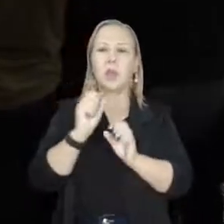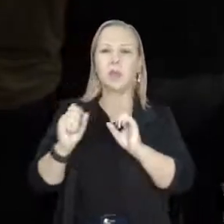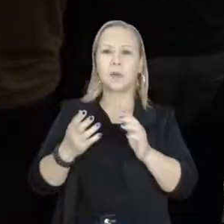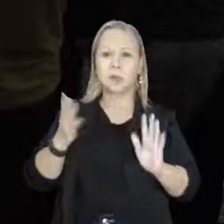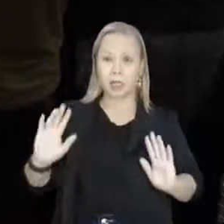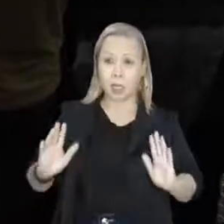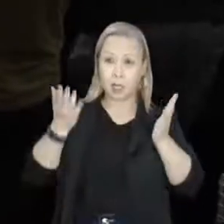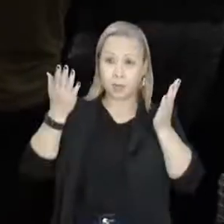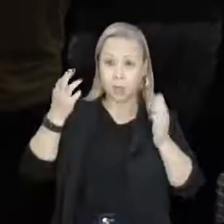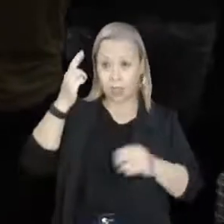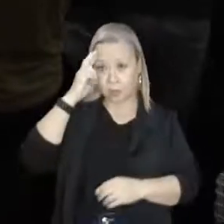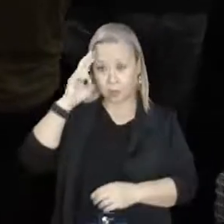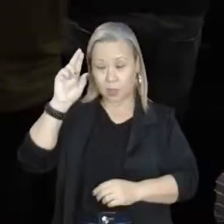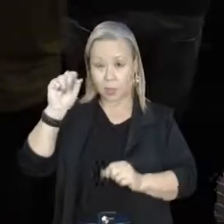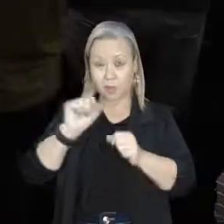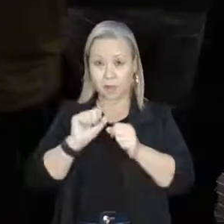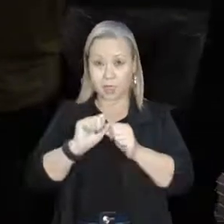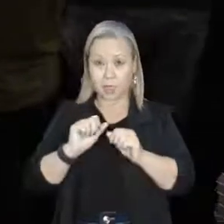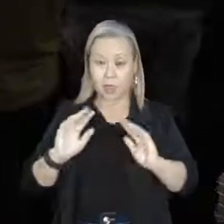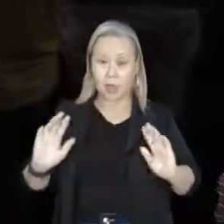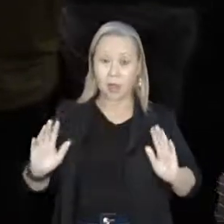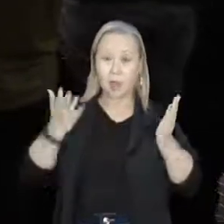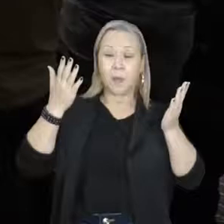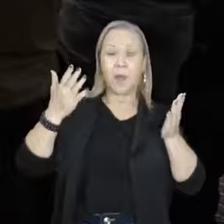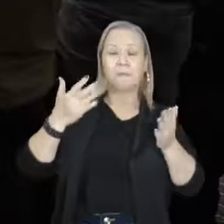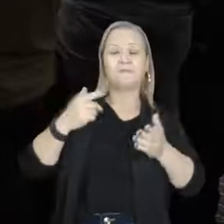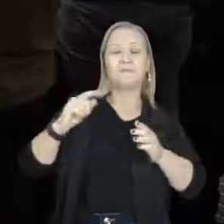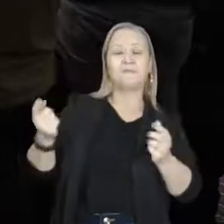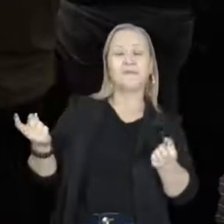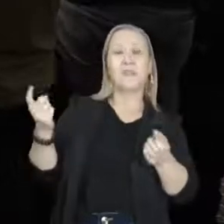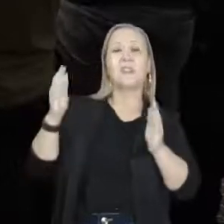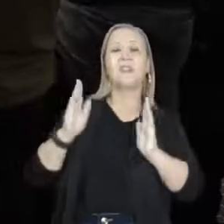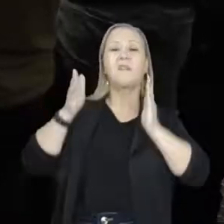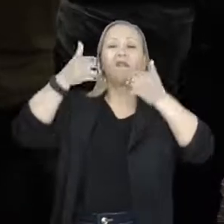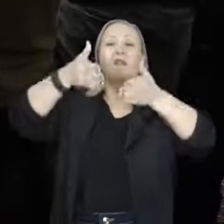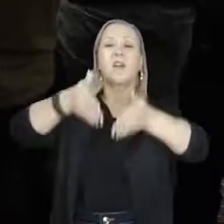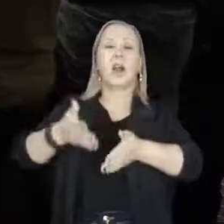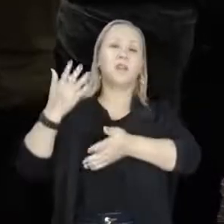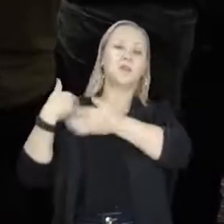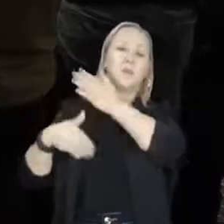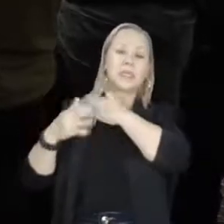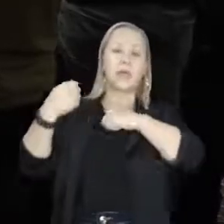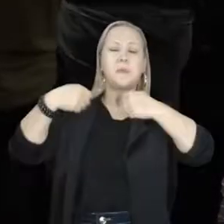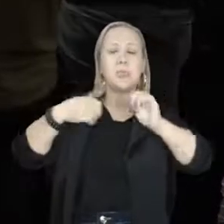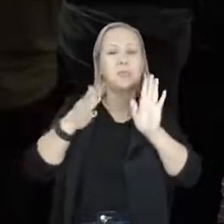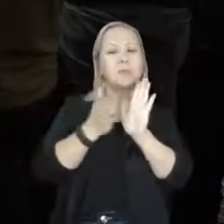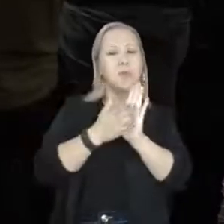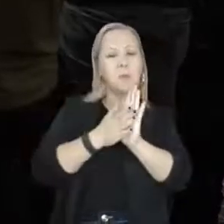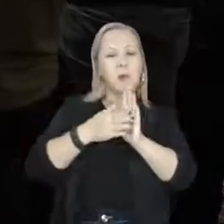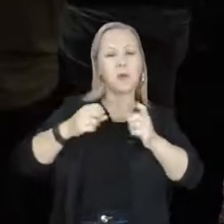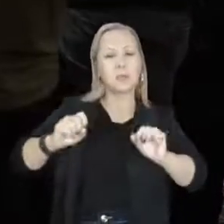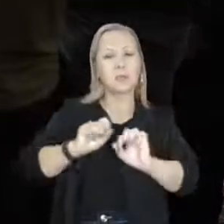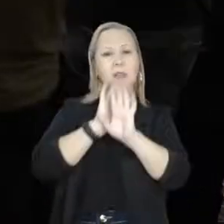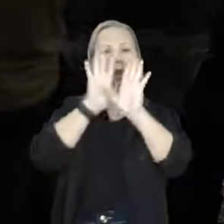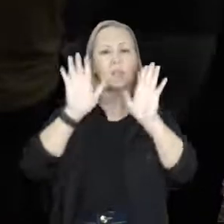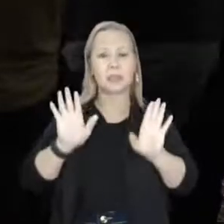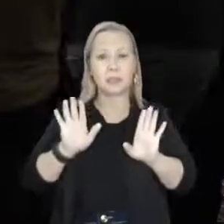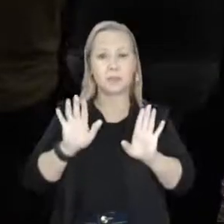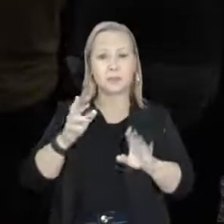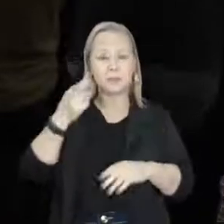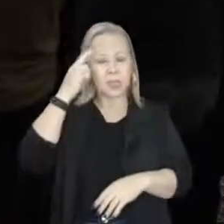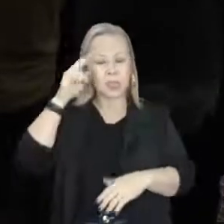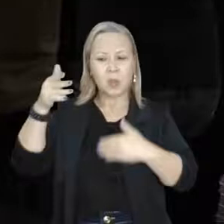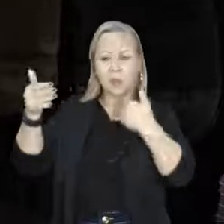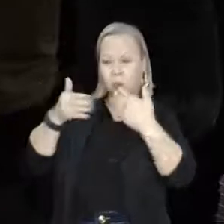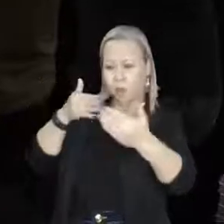campanha voltada para o passado, que é preciso apresentar mais detalhamento das propostas. Gostaria de saber se os senhores conversaram sobre isso, se o